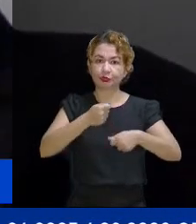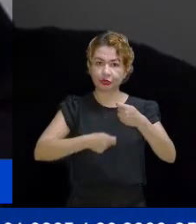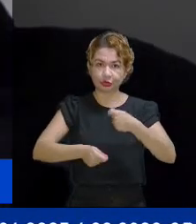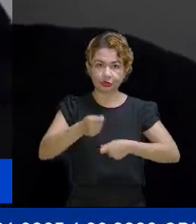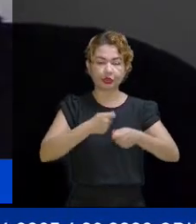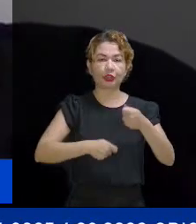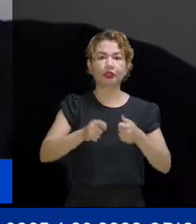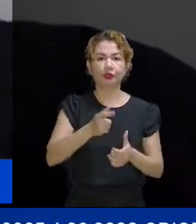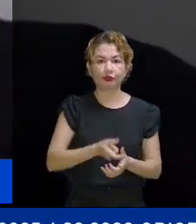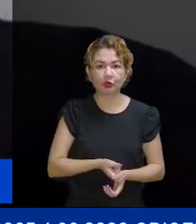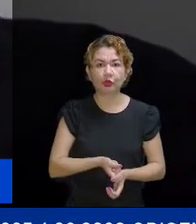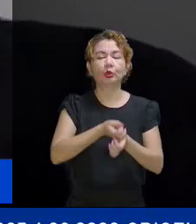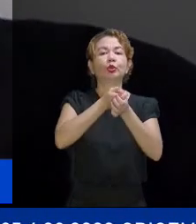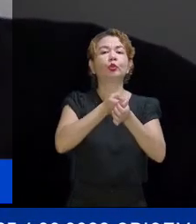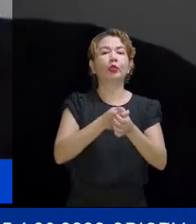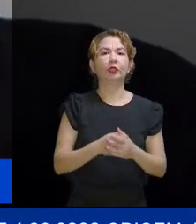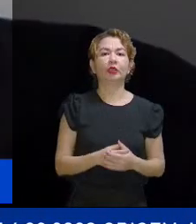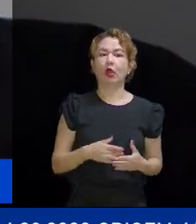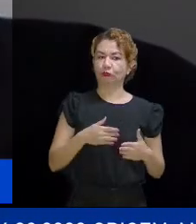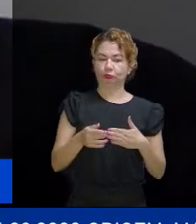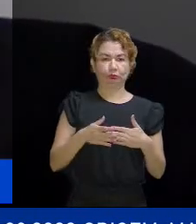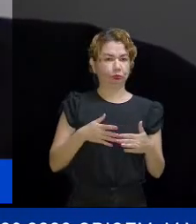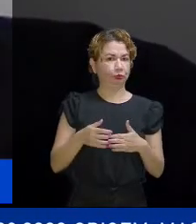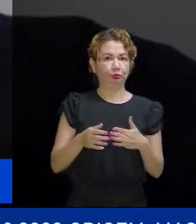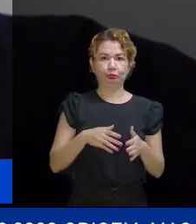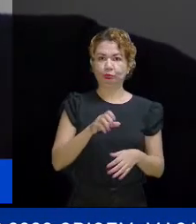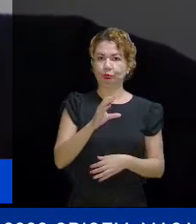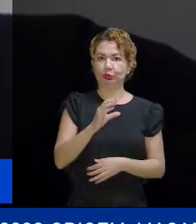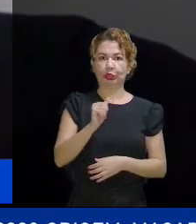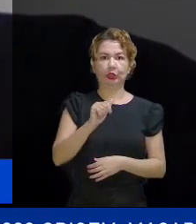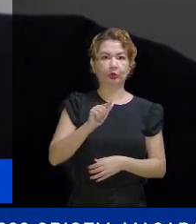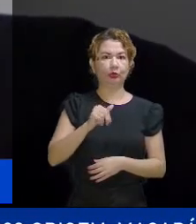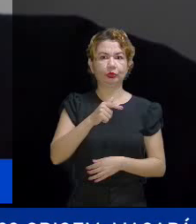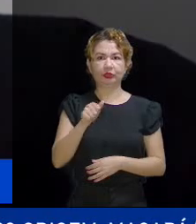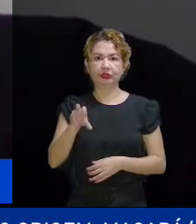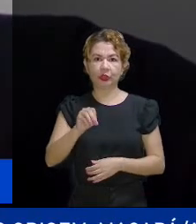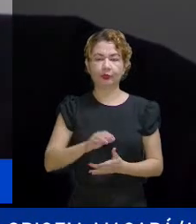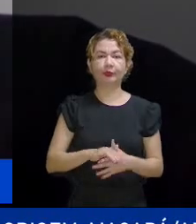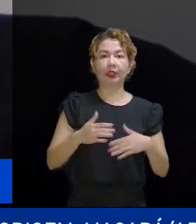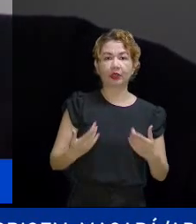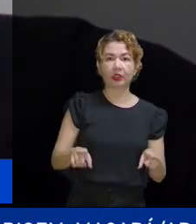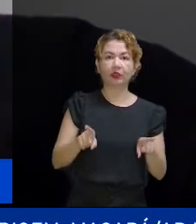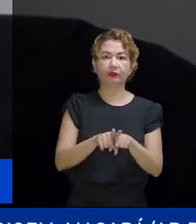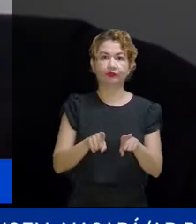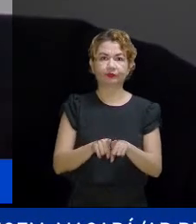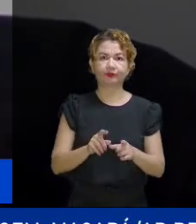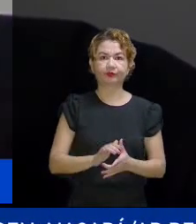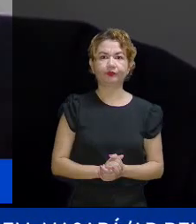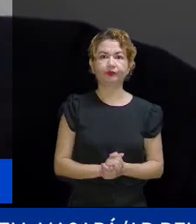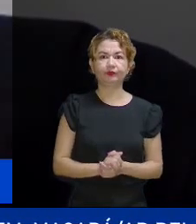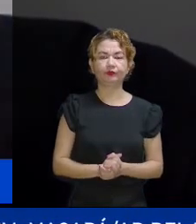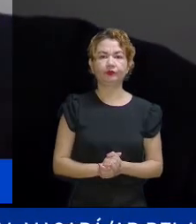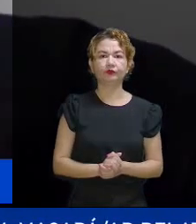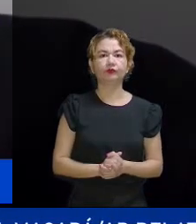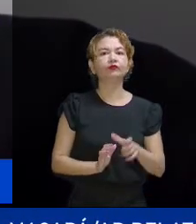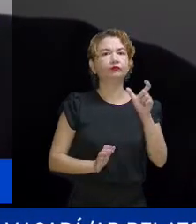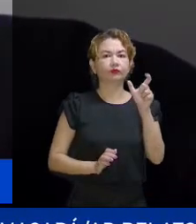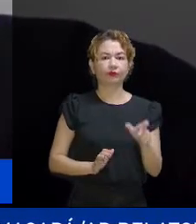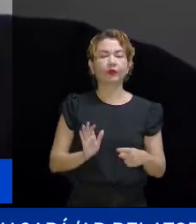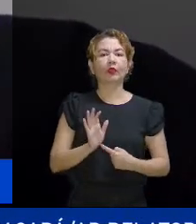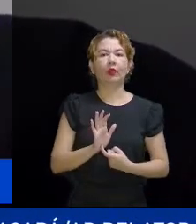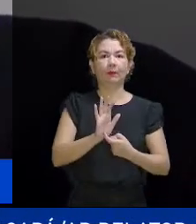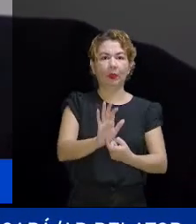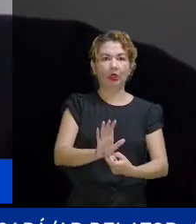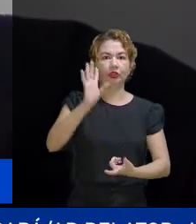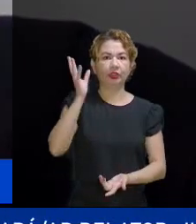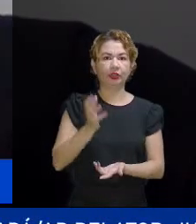efeito suspensivo, independentemente de caução. No caso em tela, as informações prestadas pela autoridade coautora demonstram